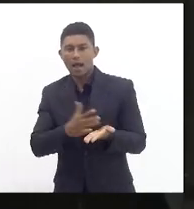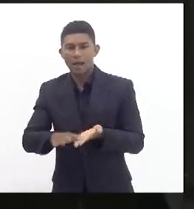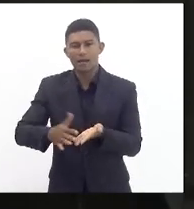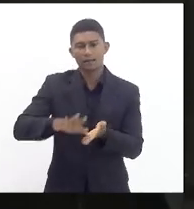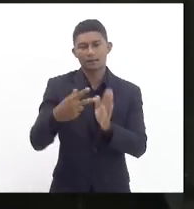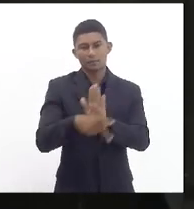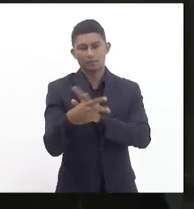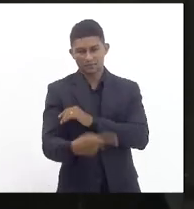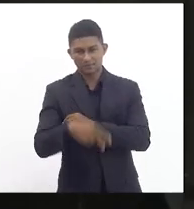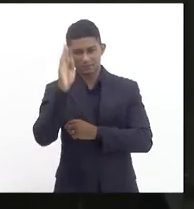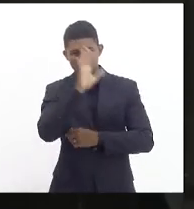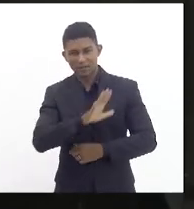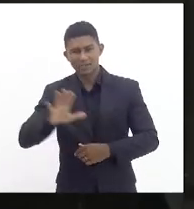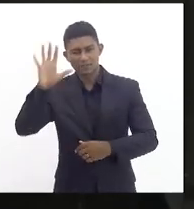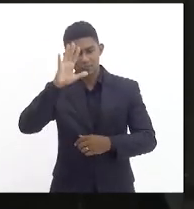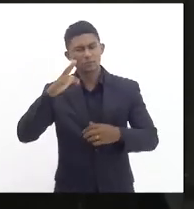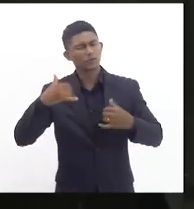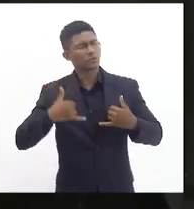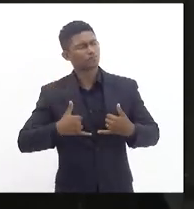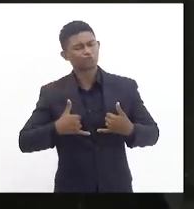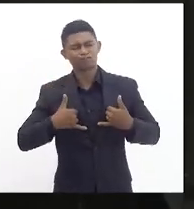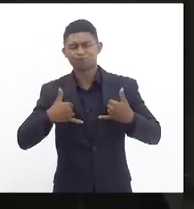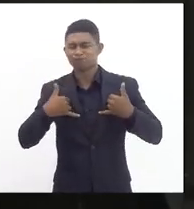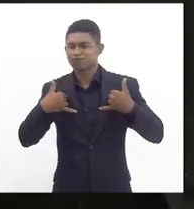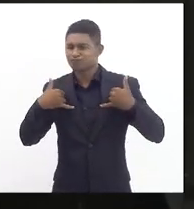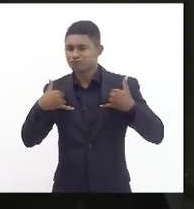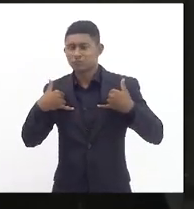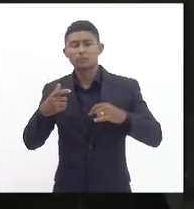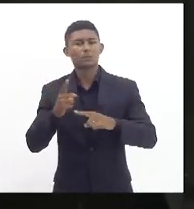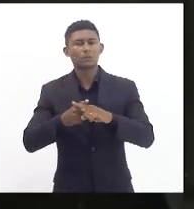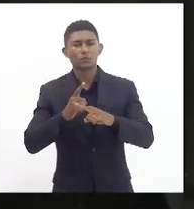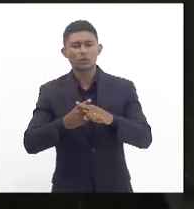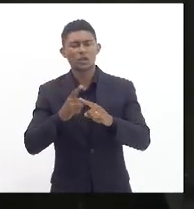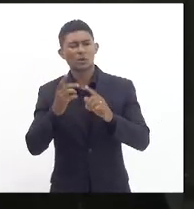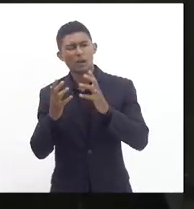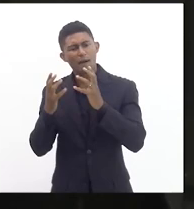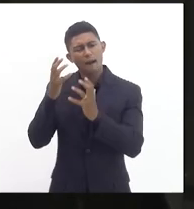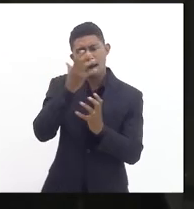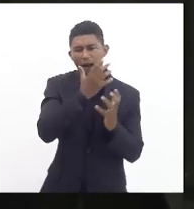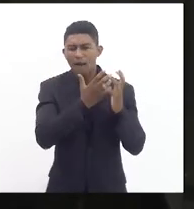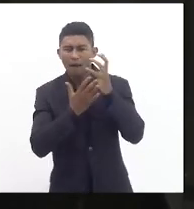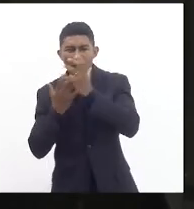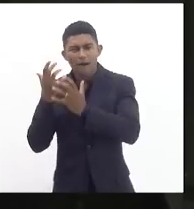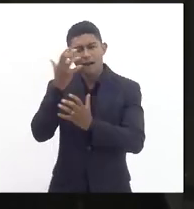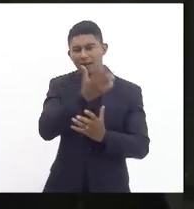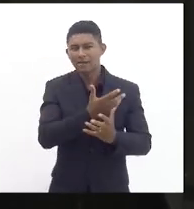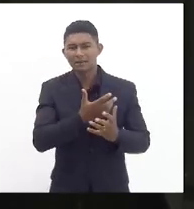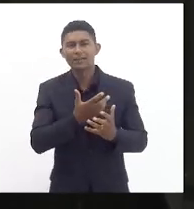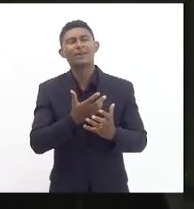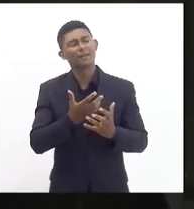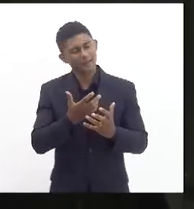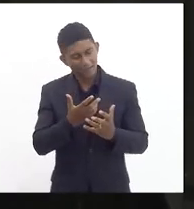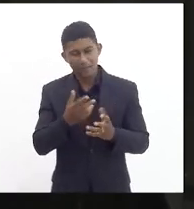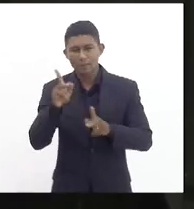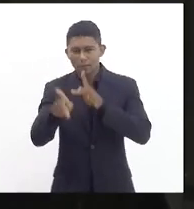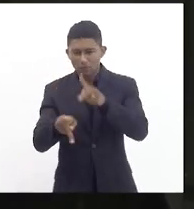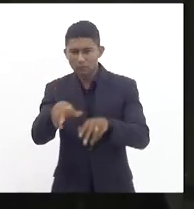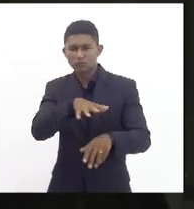como um cantar e um louvor do nosso próprio